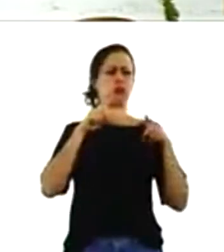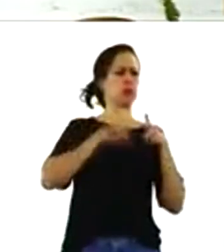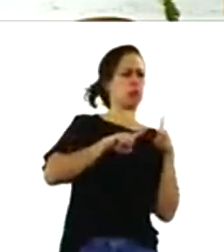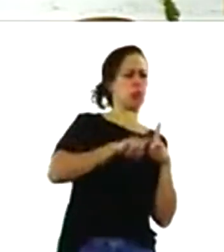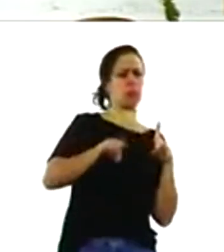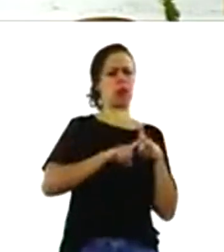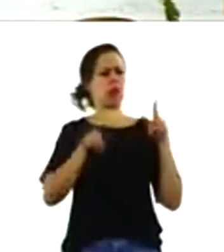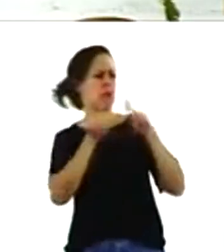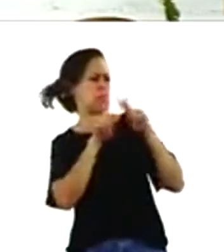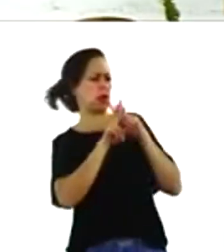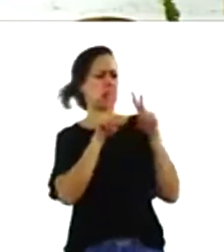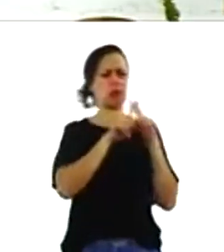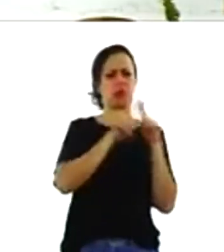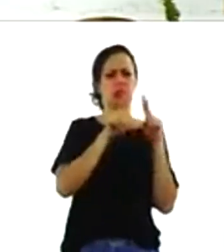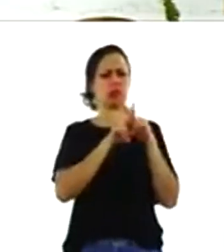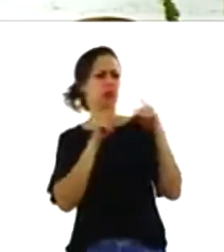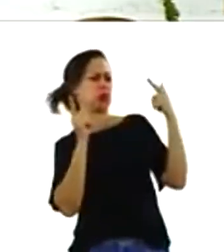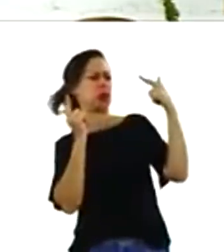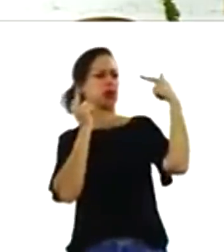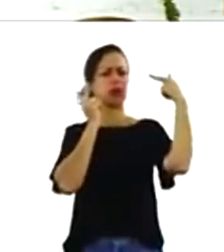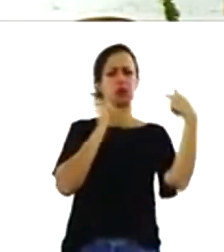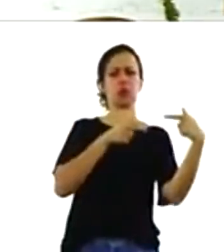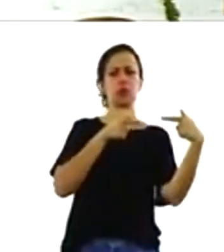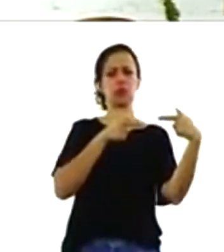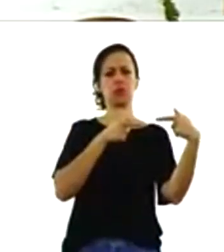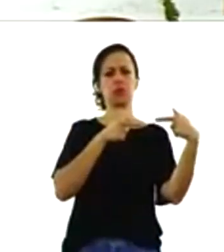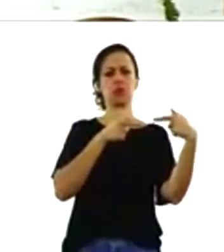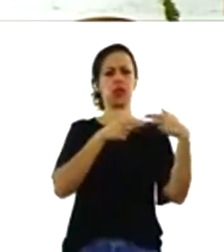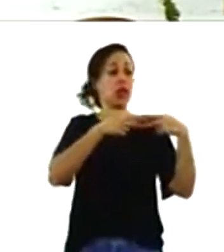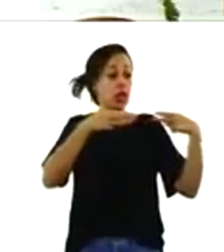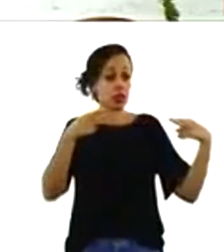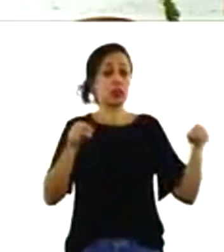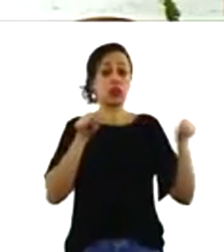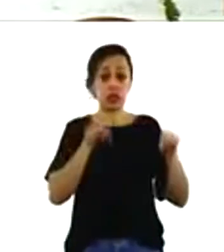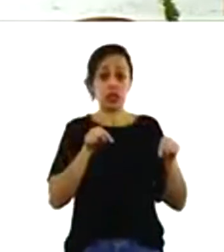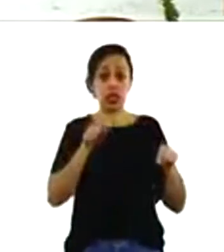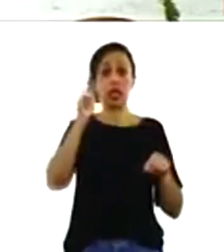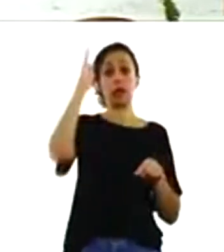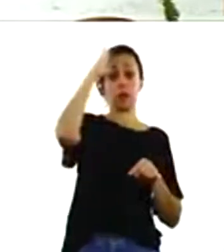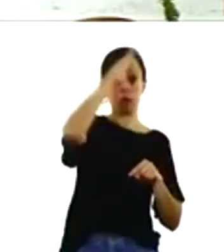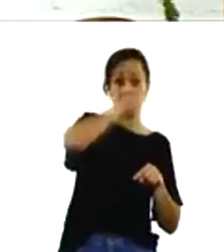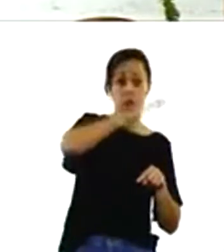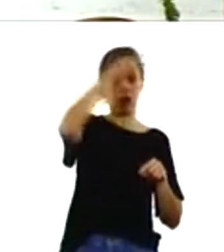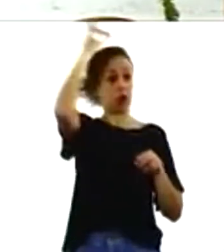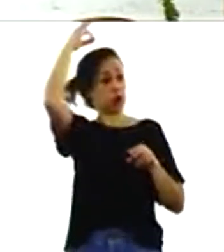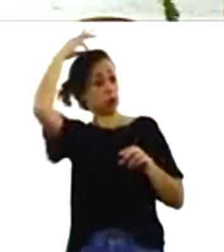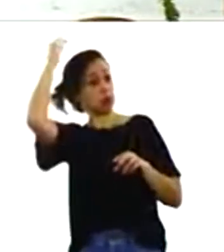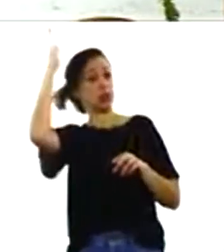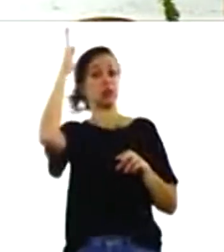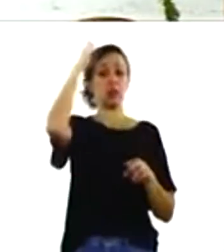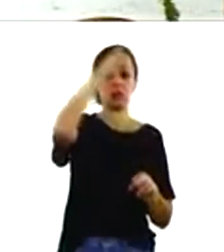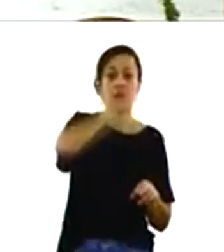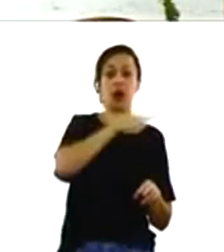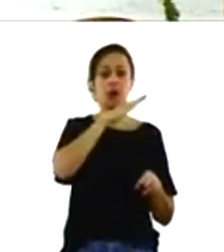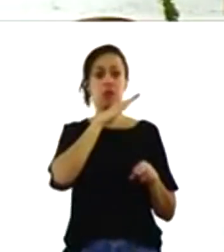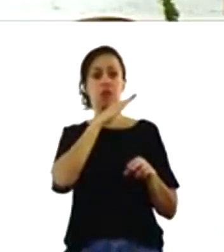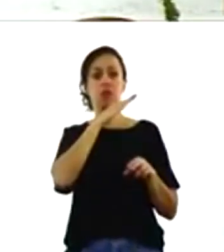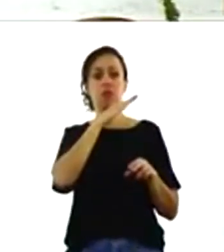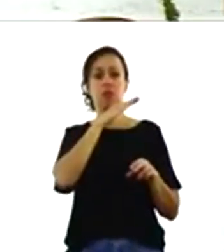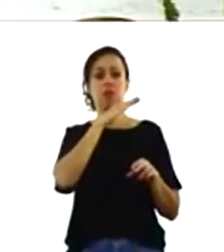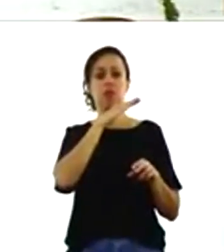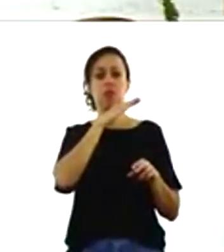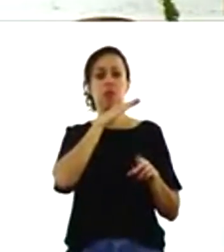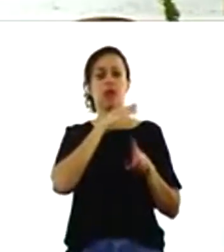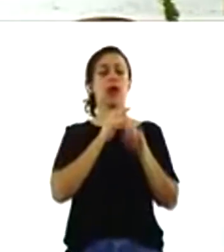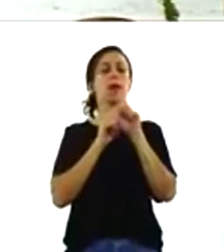A nossa luta é contra os principados, as potestades, e que Deus nos